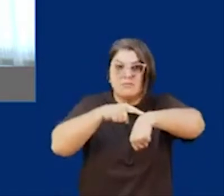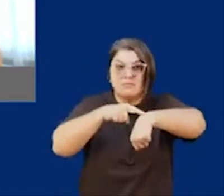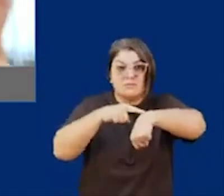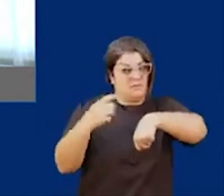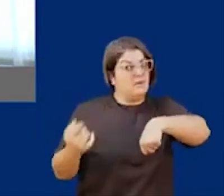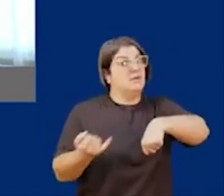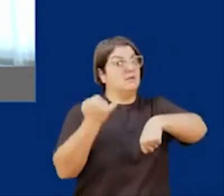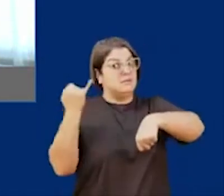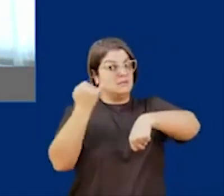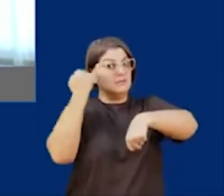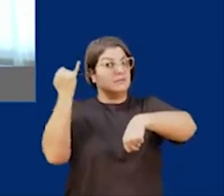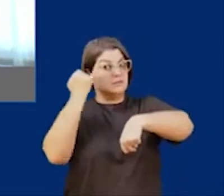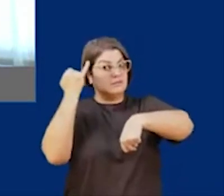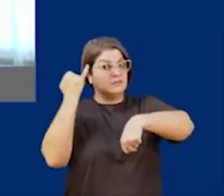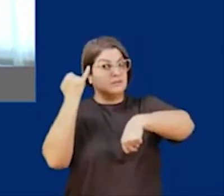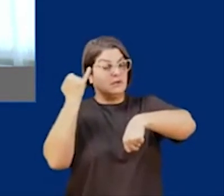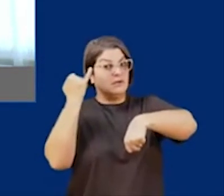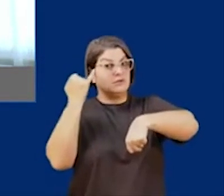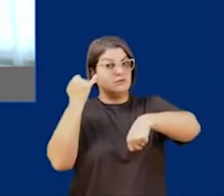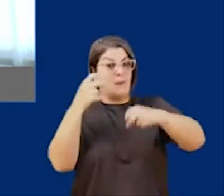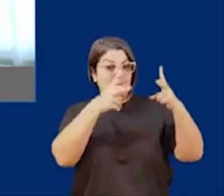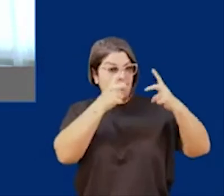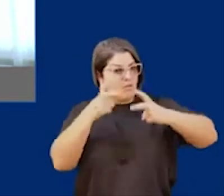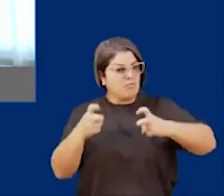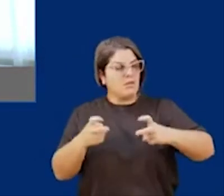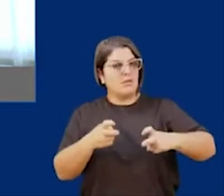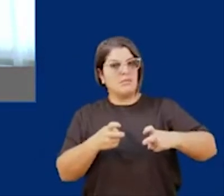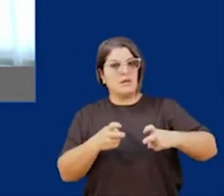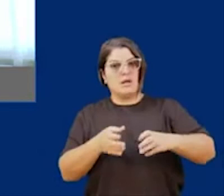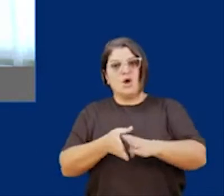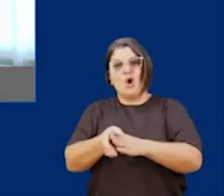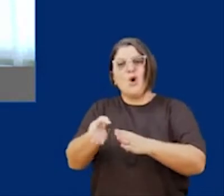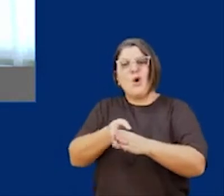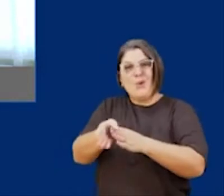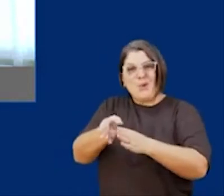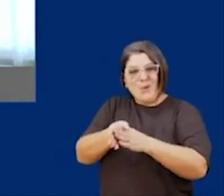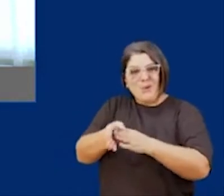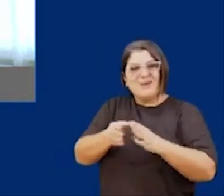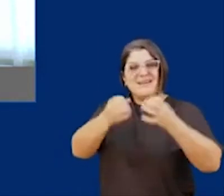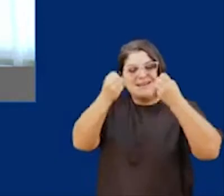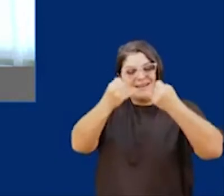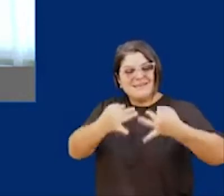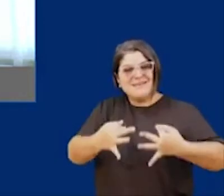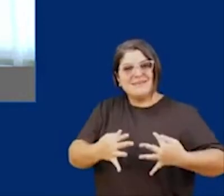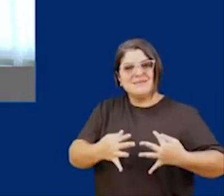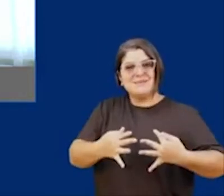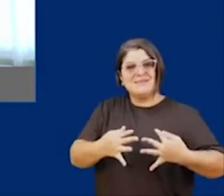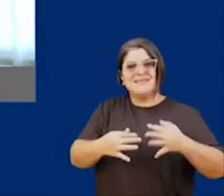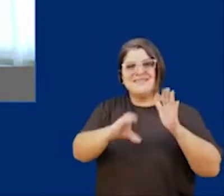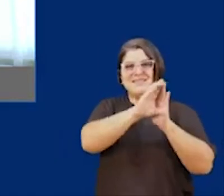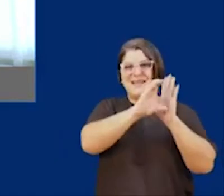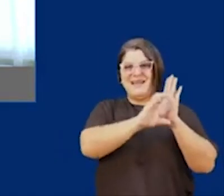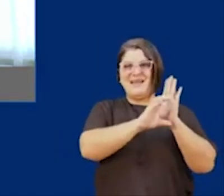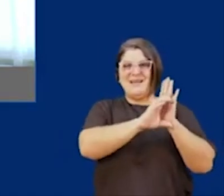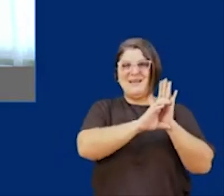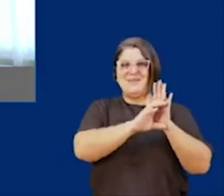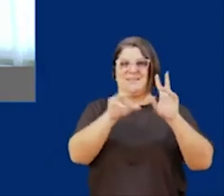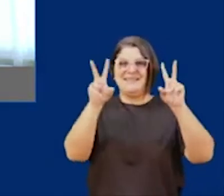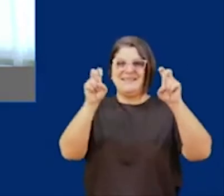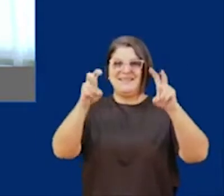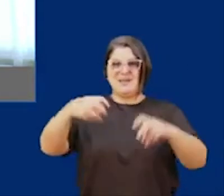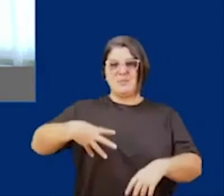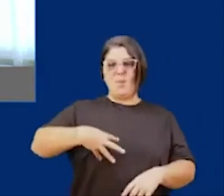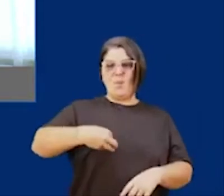terem em vista, né? O guia, ele também tem, no capítulo sobre a amamentação, eu sou muito fã do guia, gente, porque ele realmente ficou muito completo,